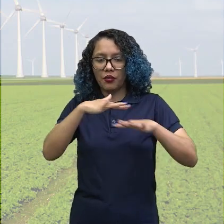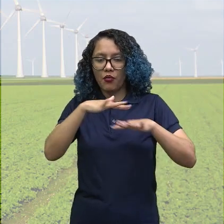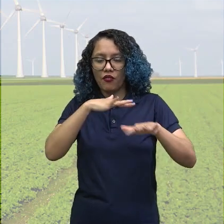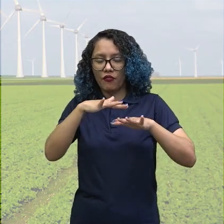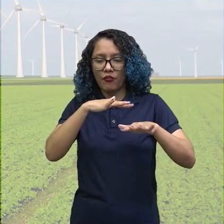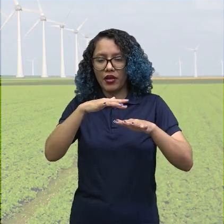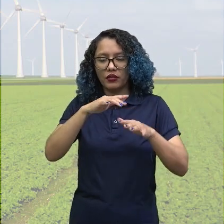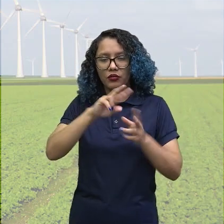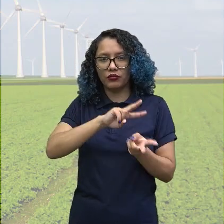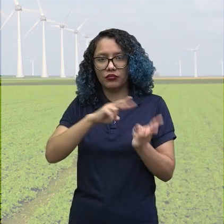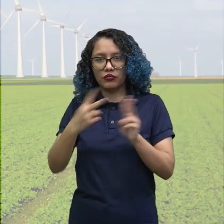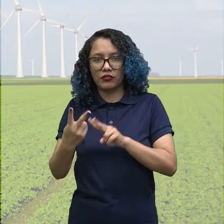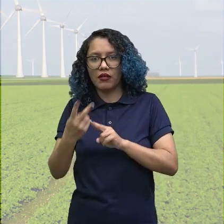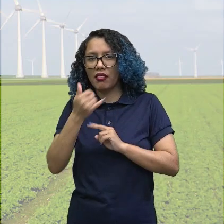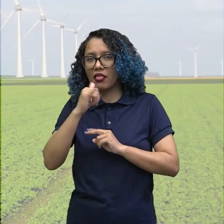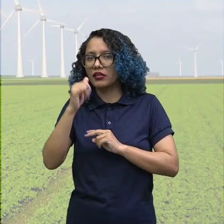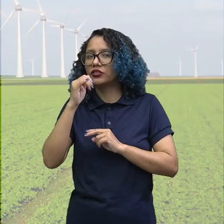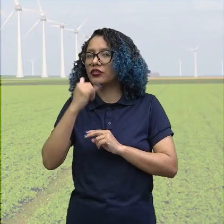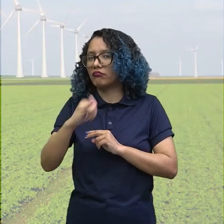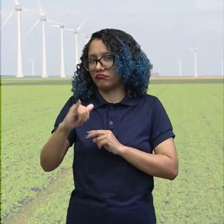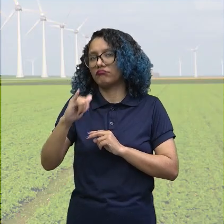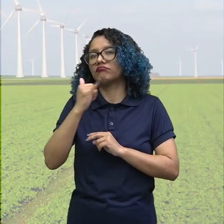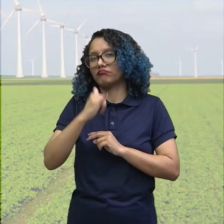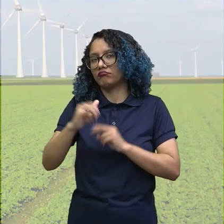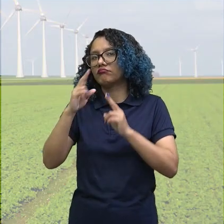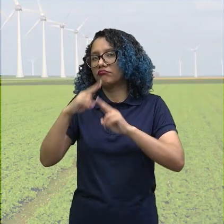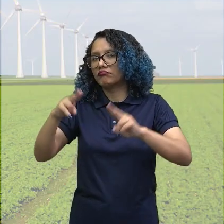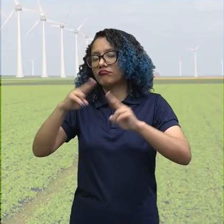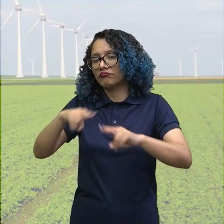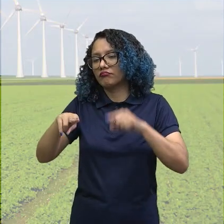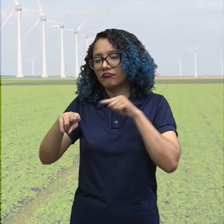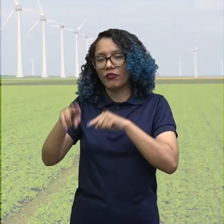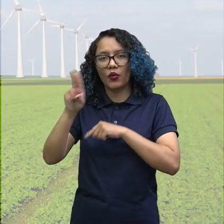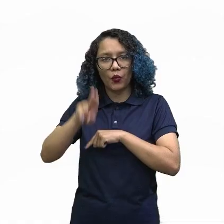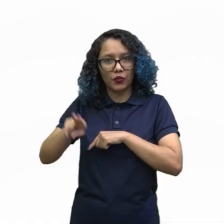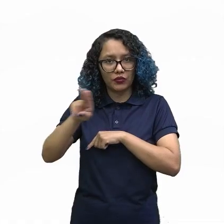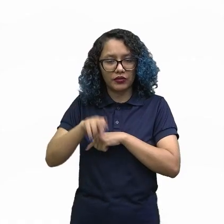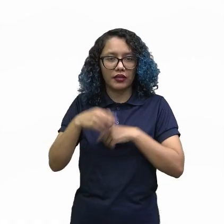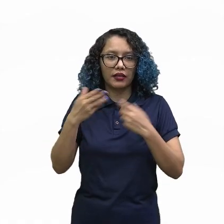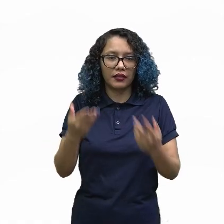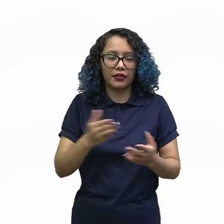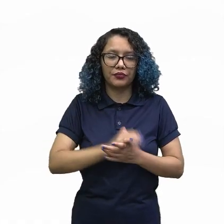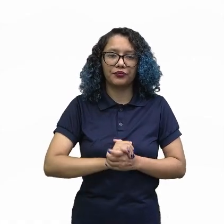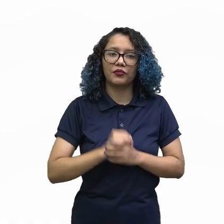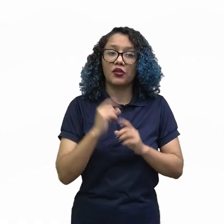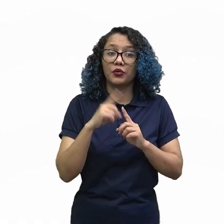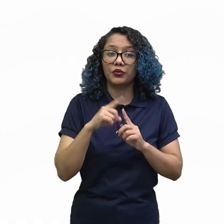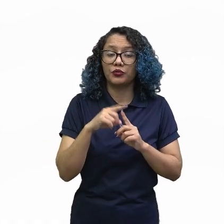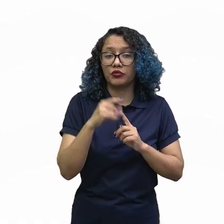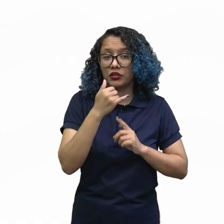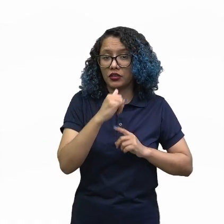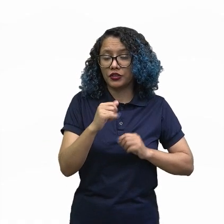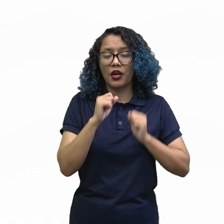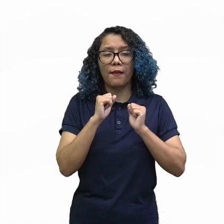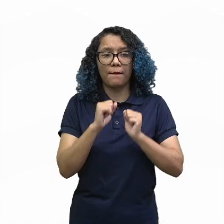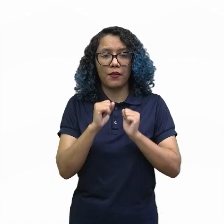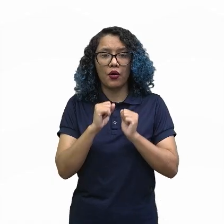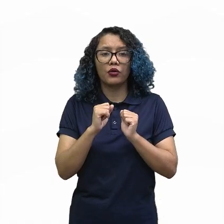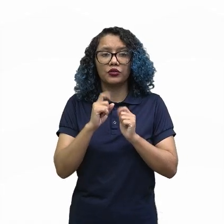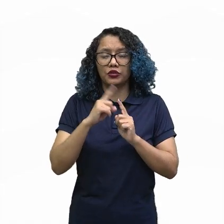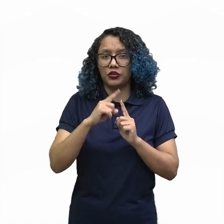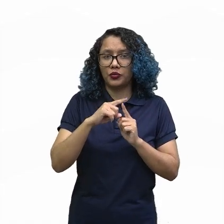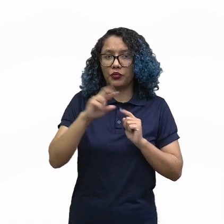mecânico em energia elétrica para que sejam utilizados. As fontes de energia, elas podem ser classificadas